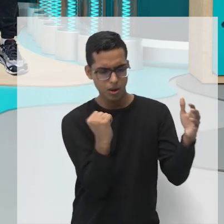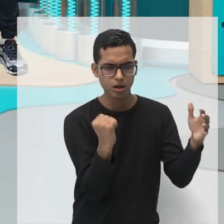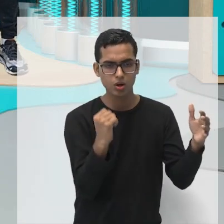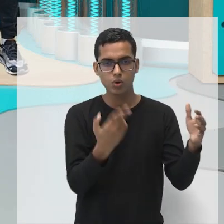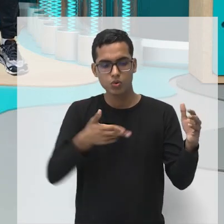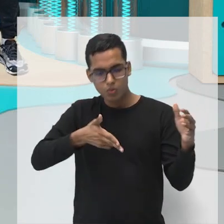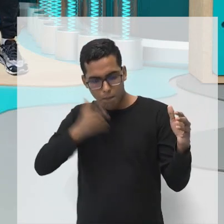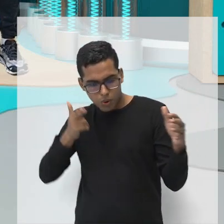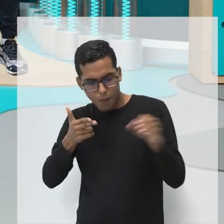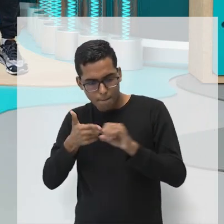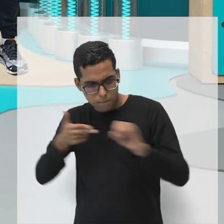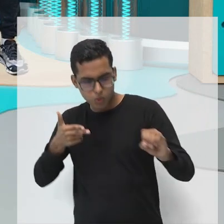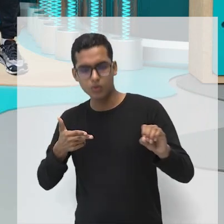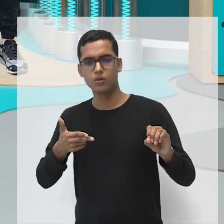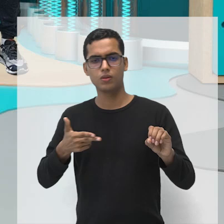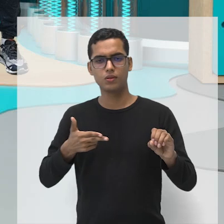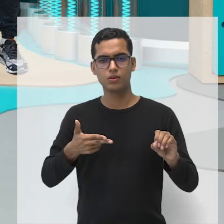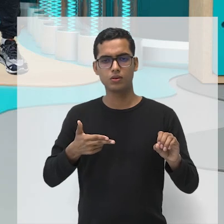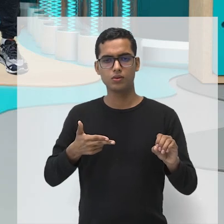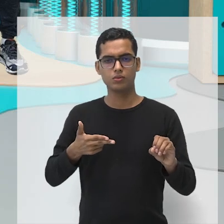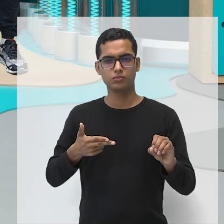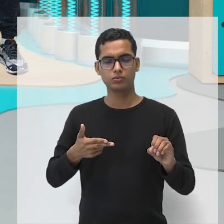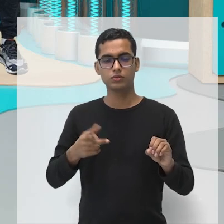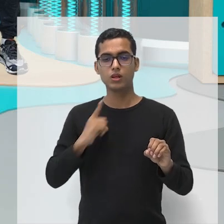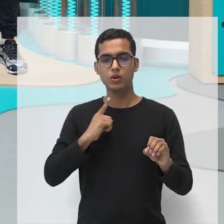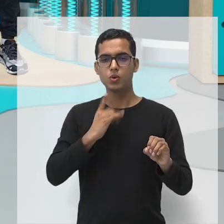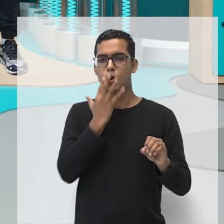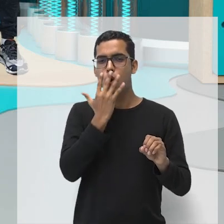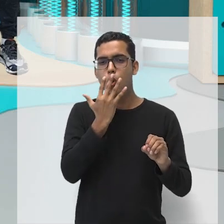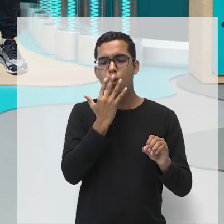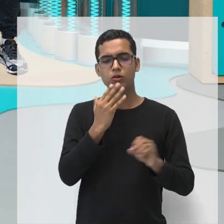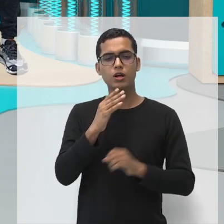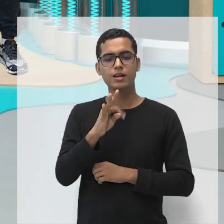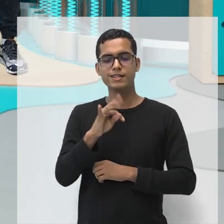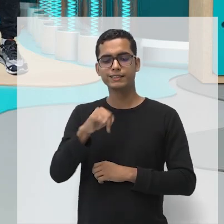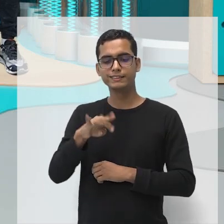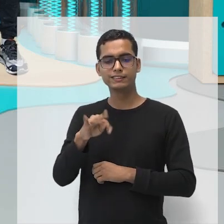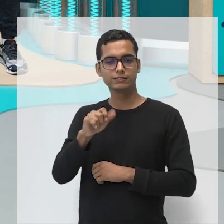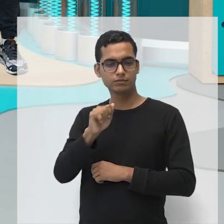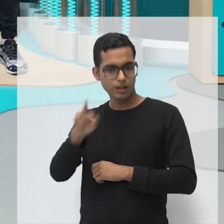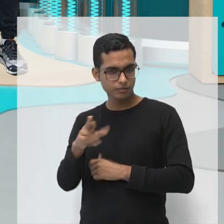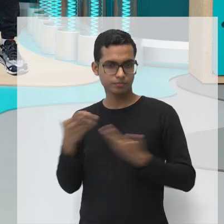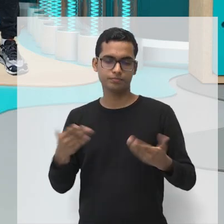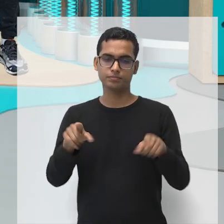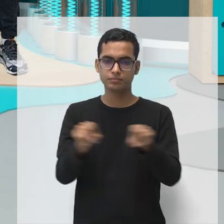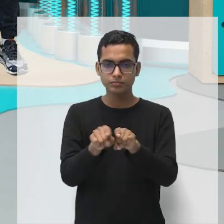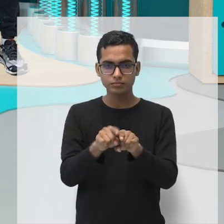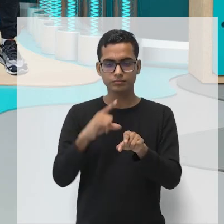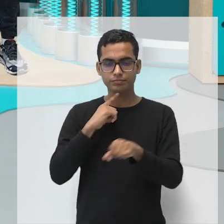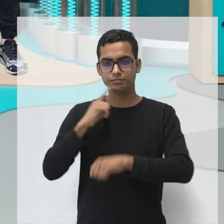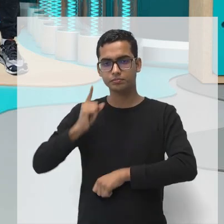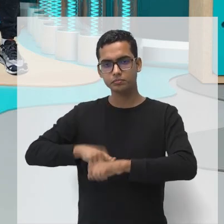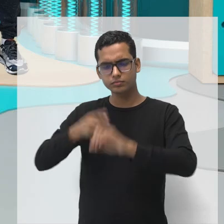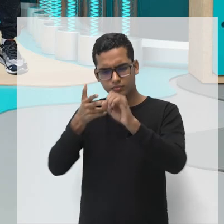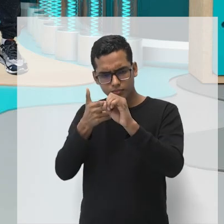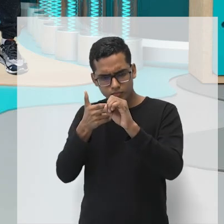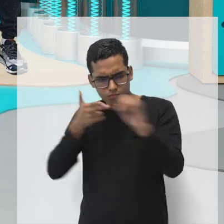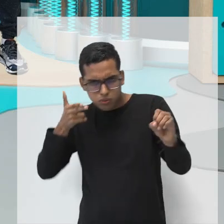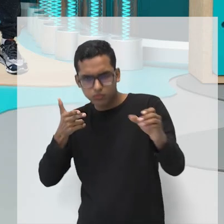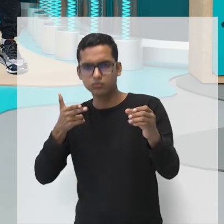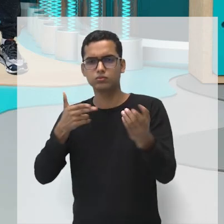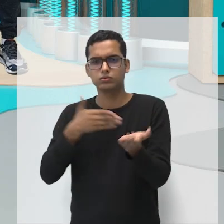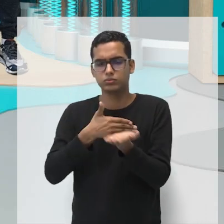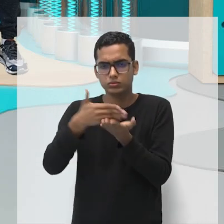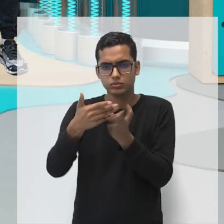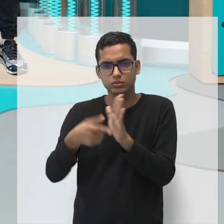animais usando pistolas cheias de bolas de tinta. E daí até o paintball começou